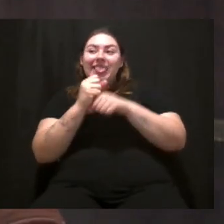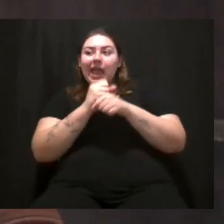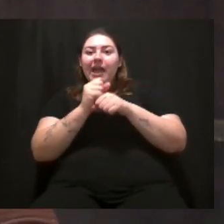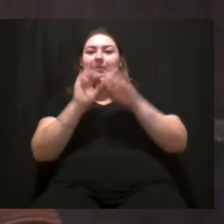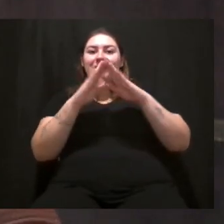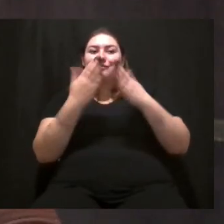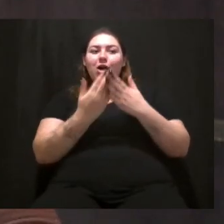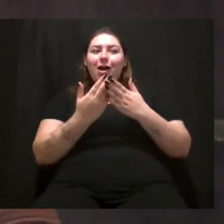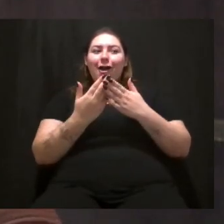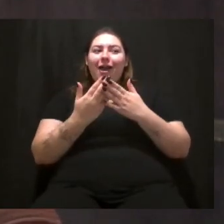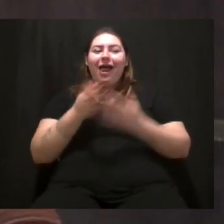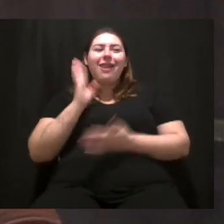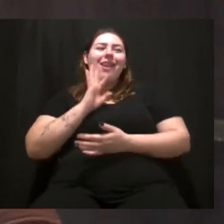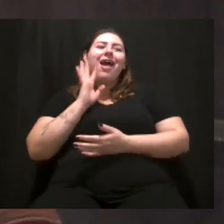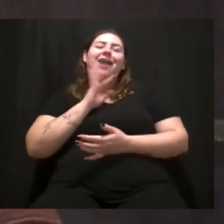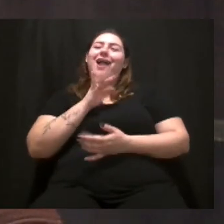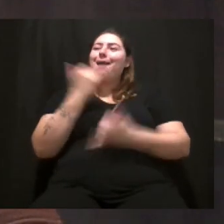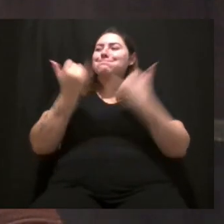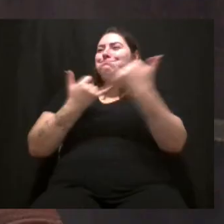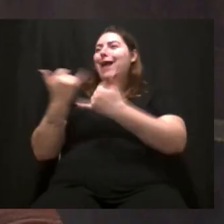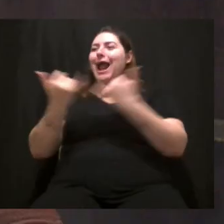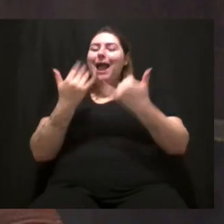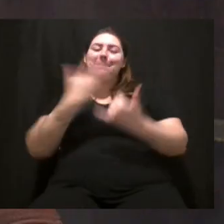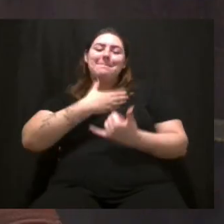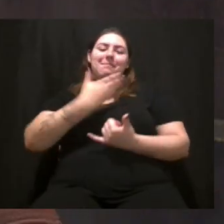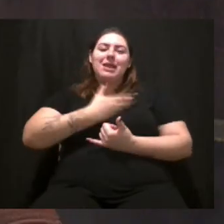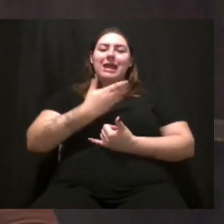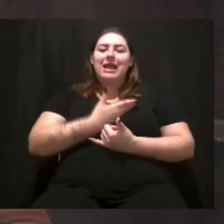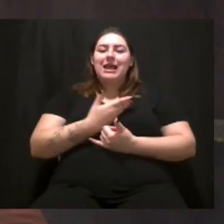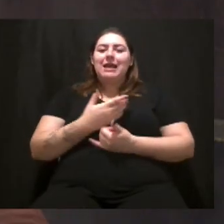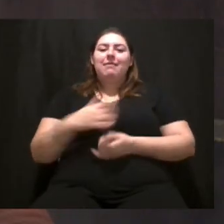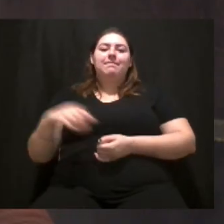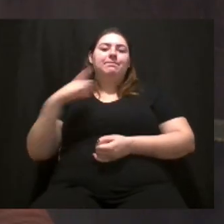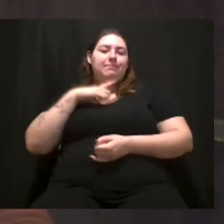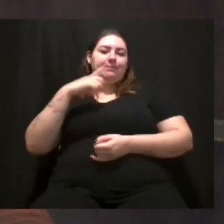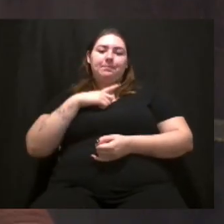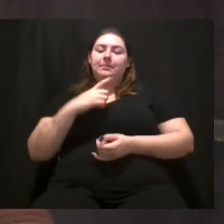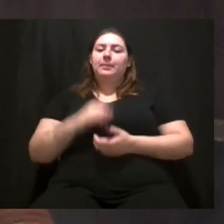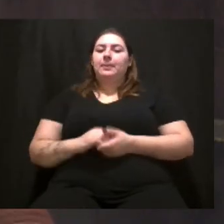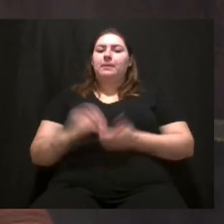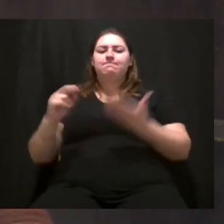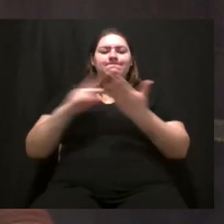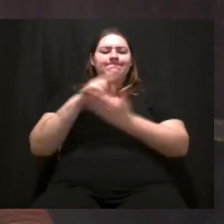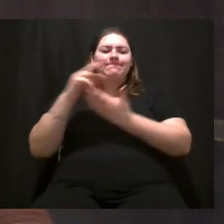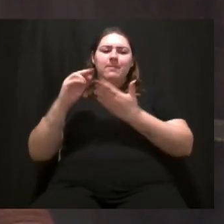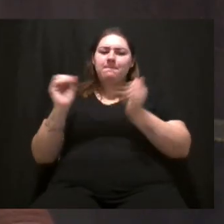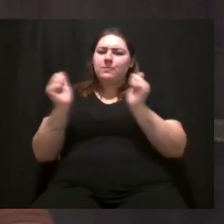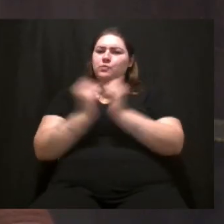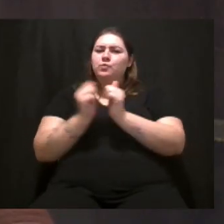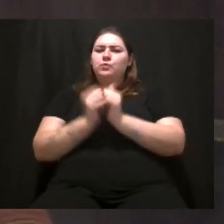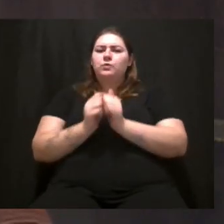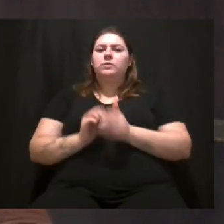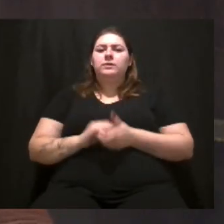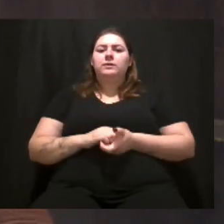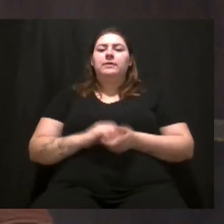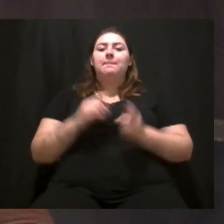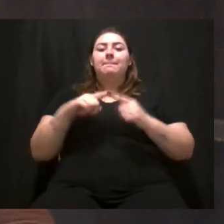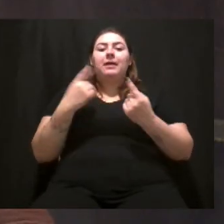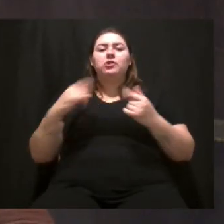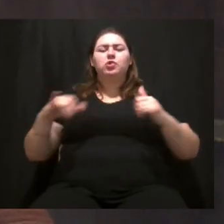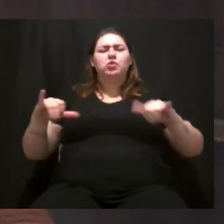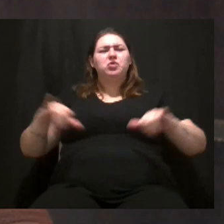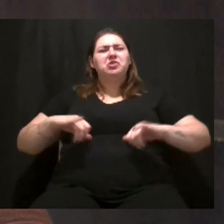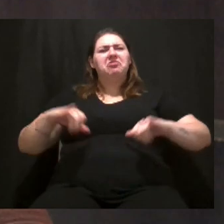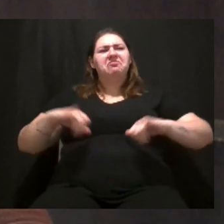os amigos, lá tá, né, tem atividades complementares e tudo mais. Então, assim, eu acho que o sofrimento não chega